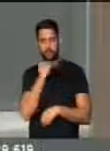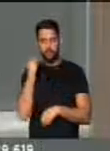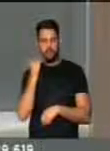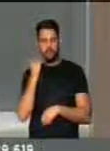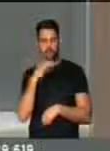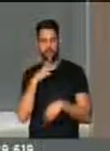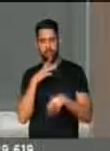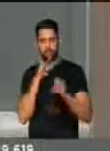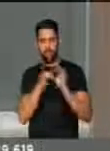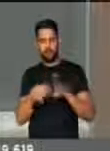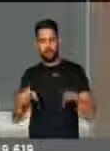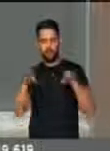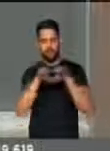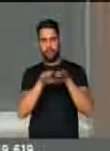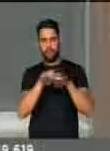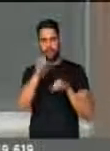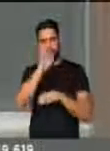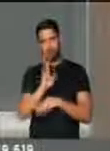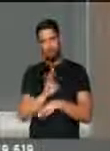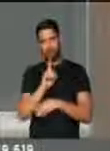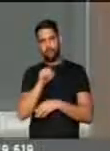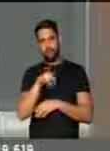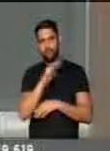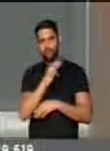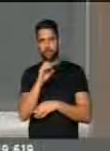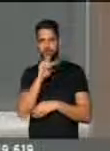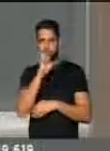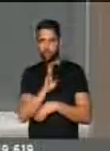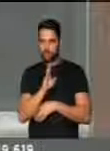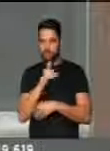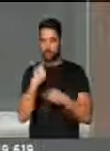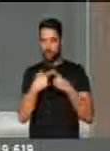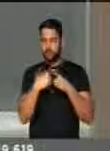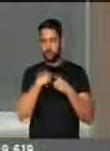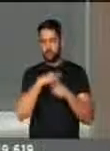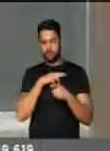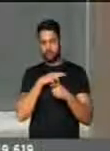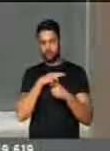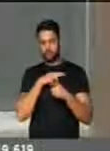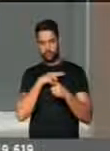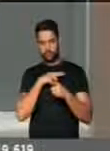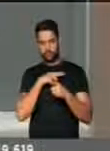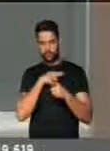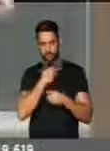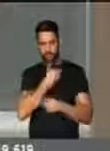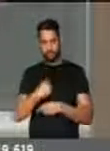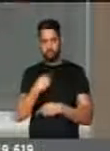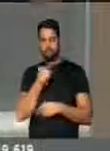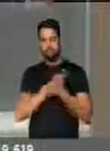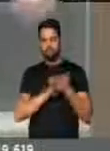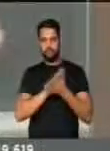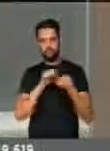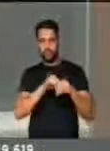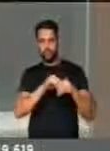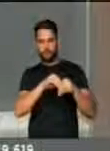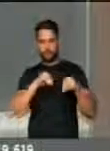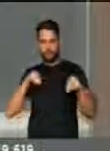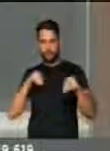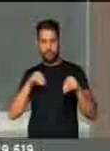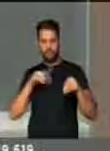da democracia. Porque o nosso regime não permite que haja o